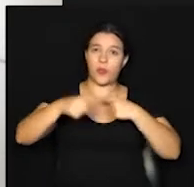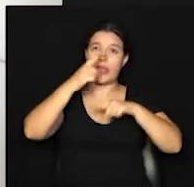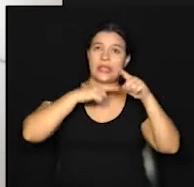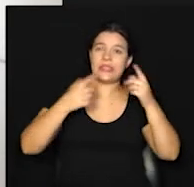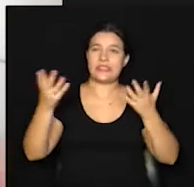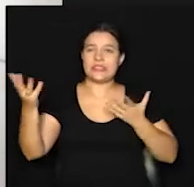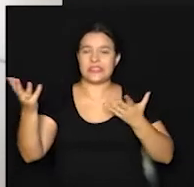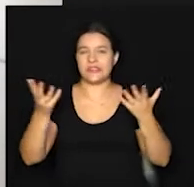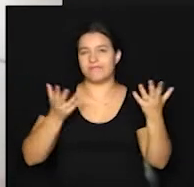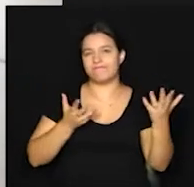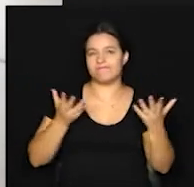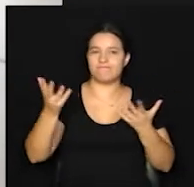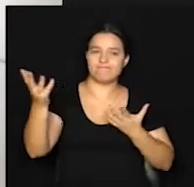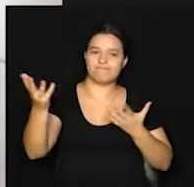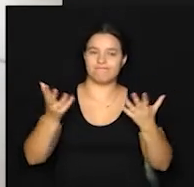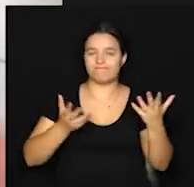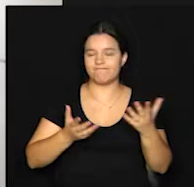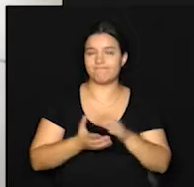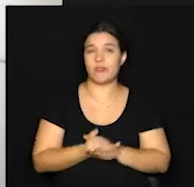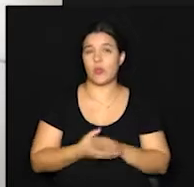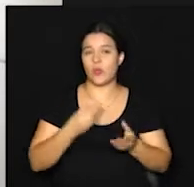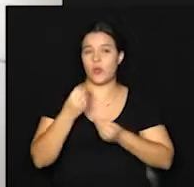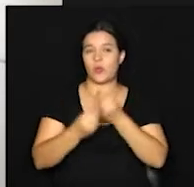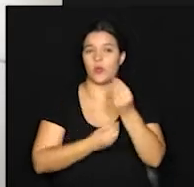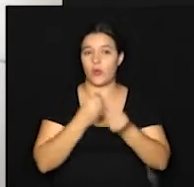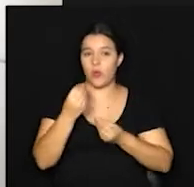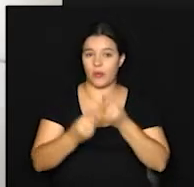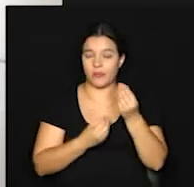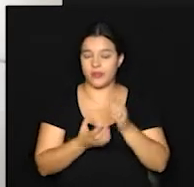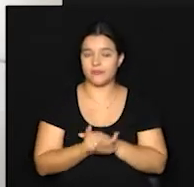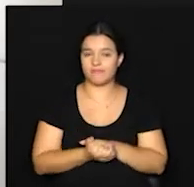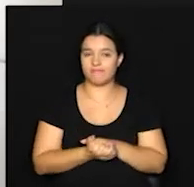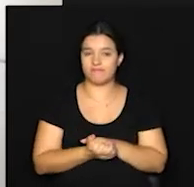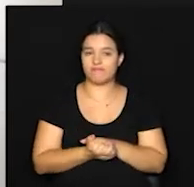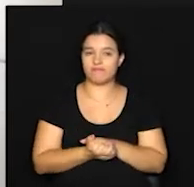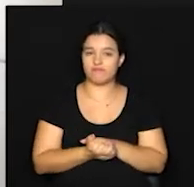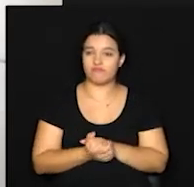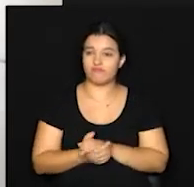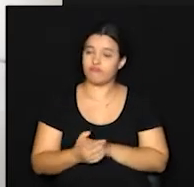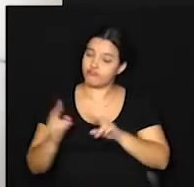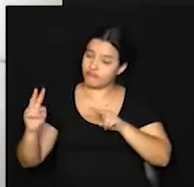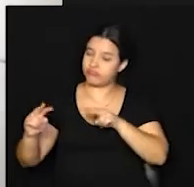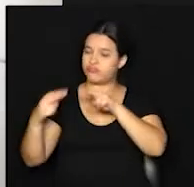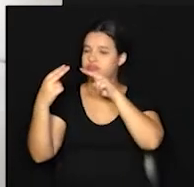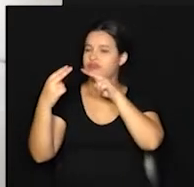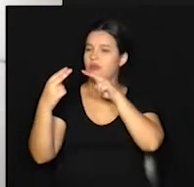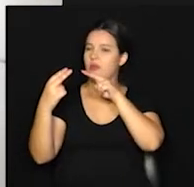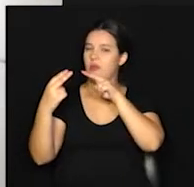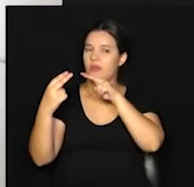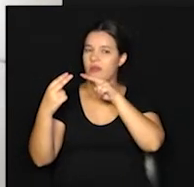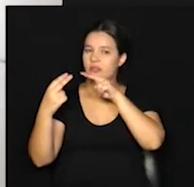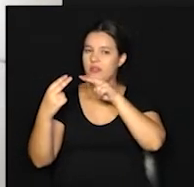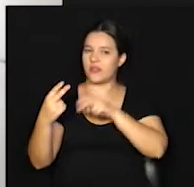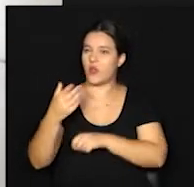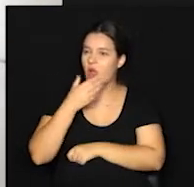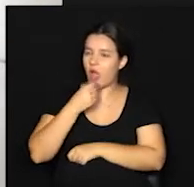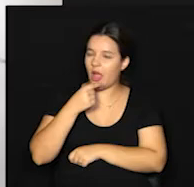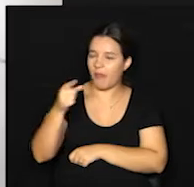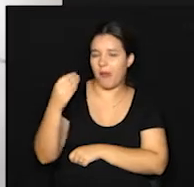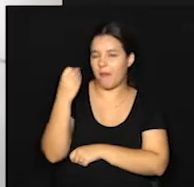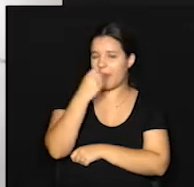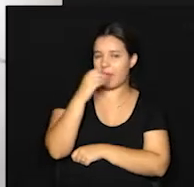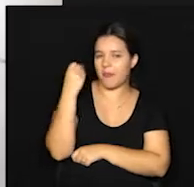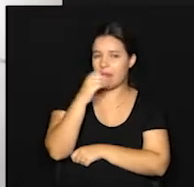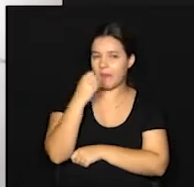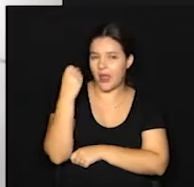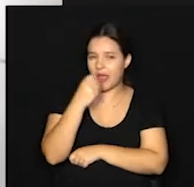volto, e ele entra nessa parte, né? E aí, quando a gente se conhece, ele me convence a